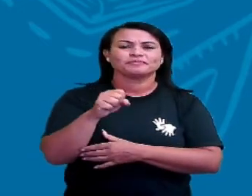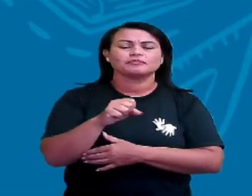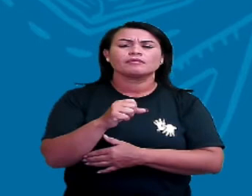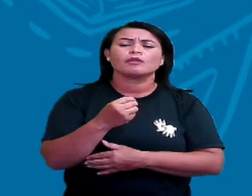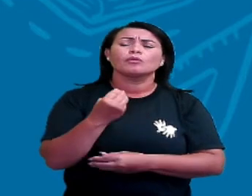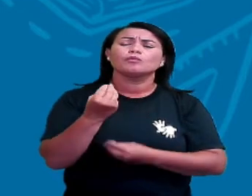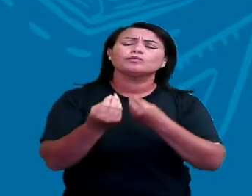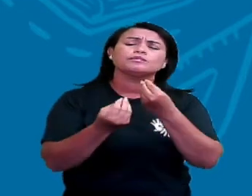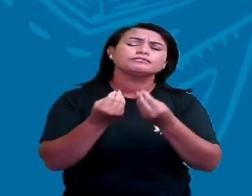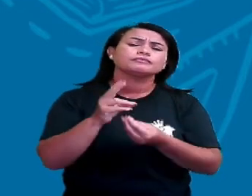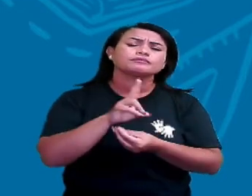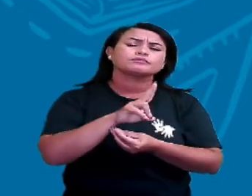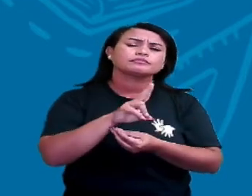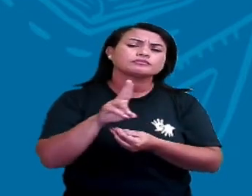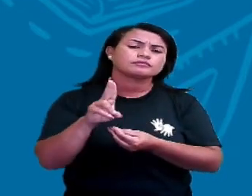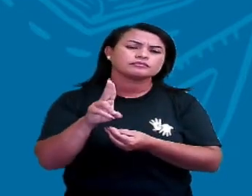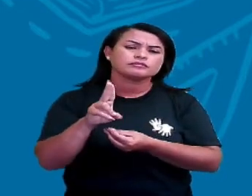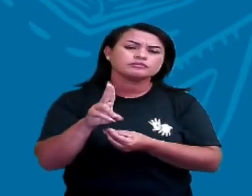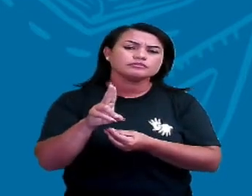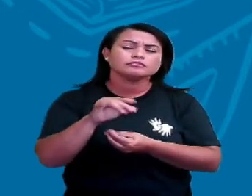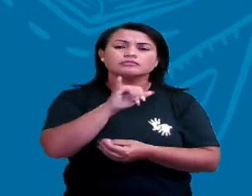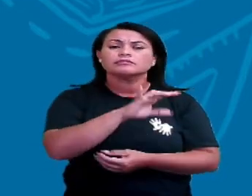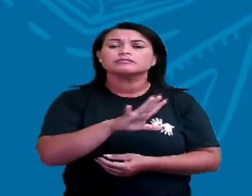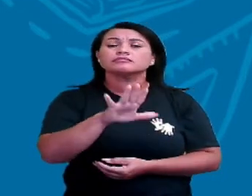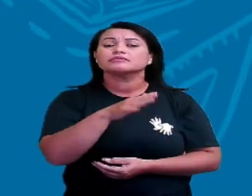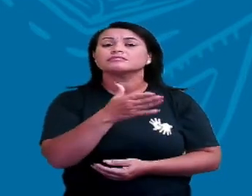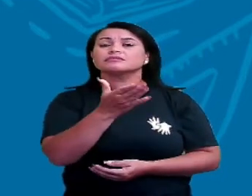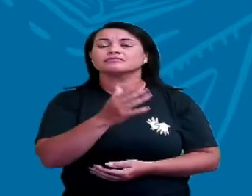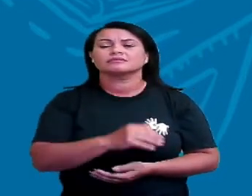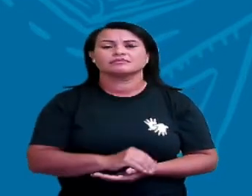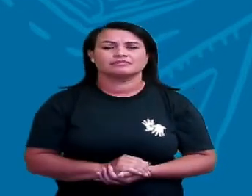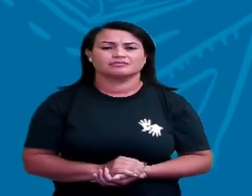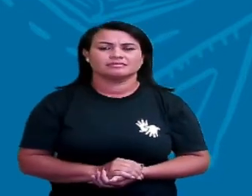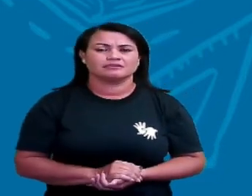é o nome dessa imagem que tá aí na tela de vocês?